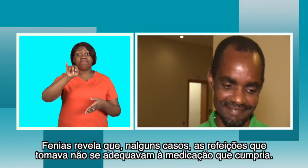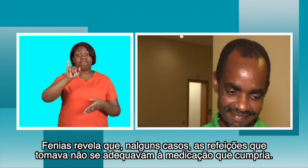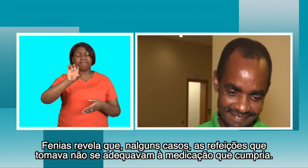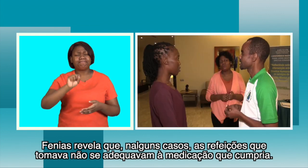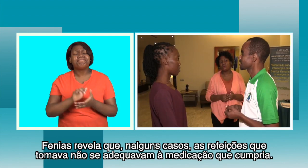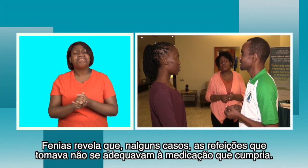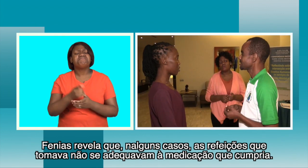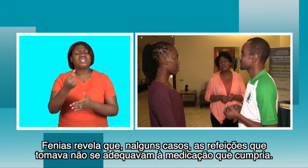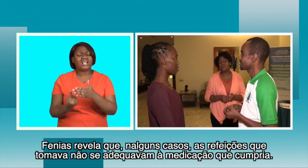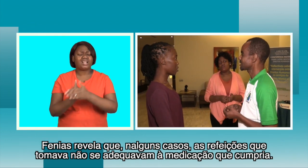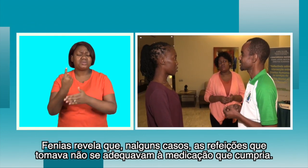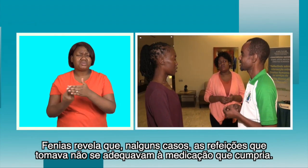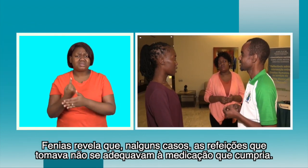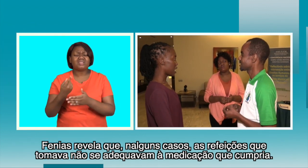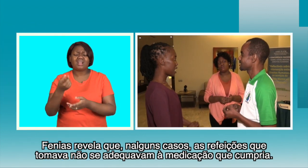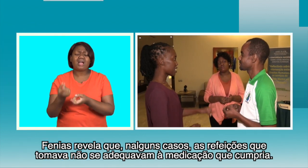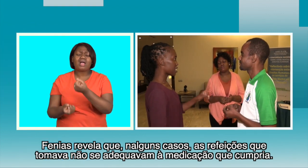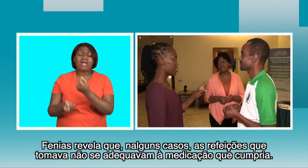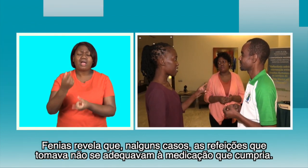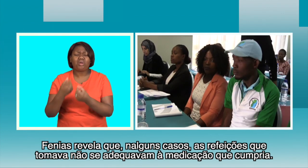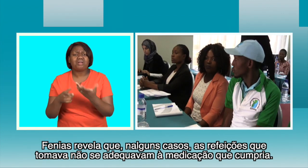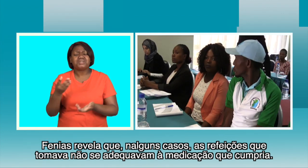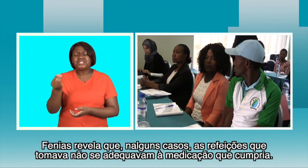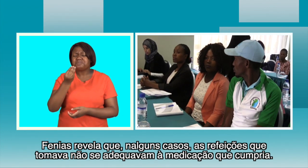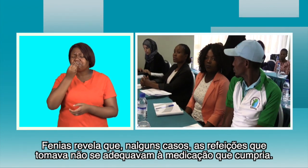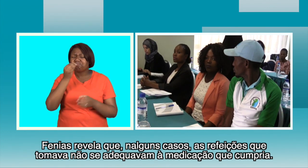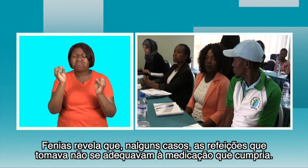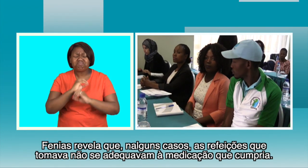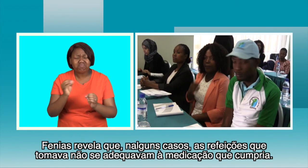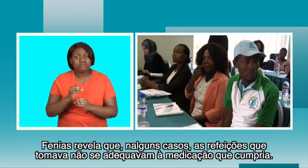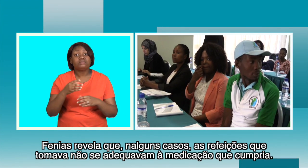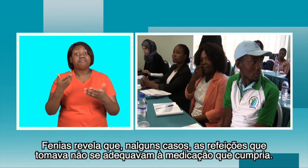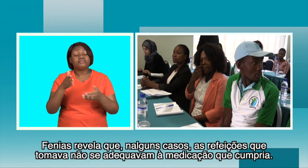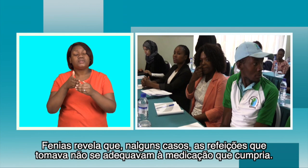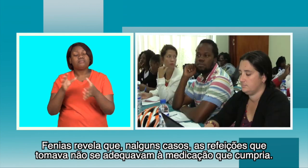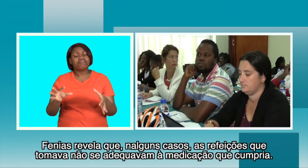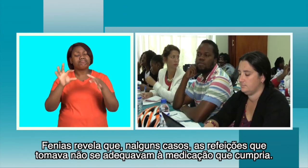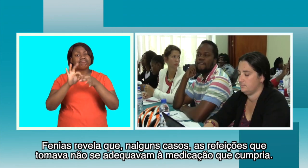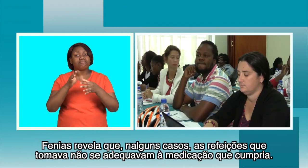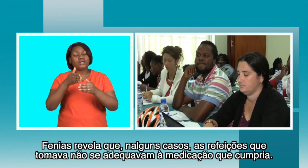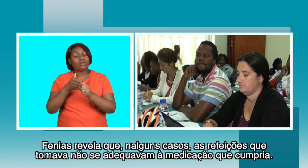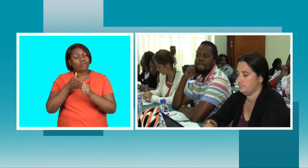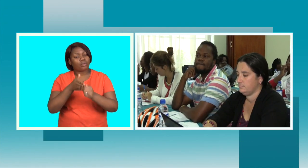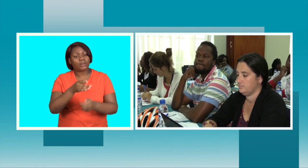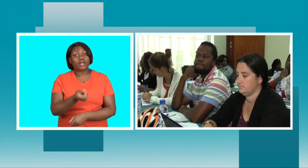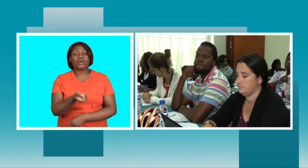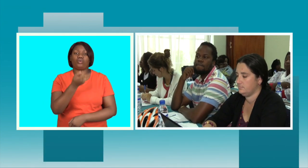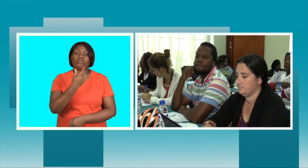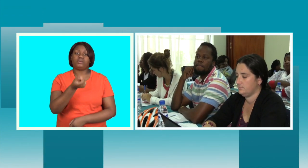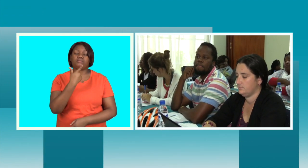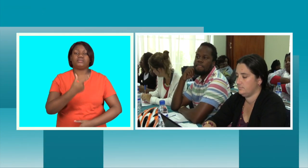Fenias revela que, em alguns casos, as refeições que tomavam não se adequavam à medicação que cumpria.